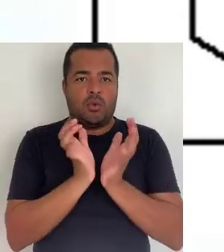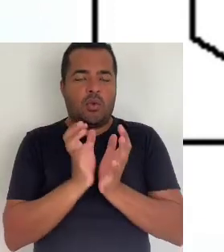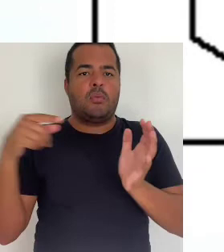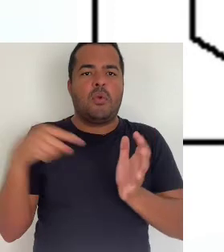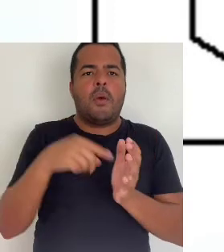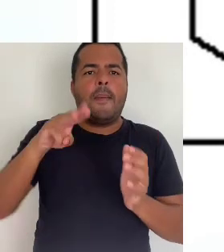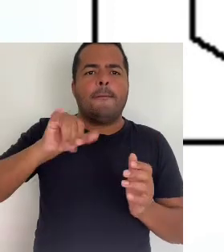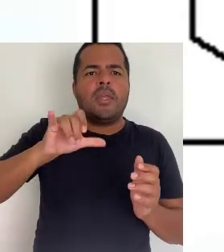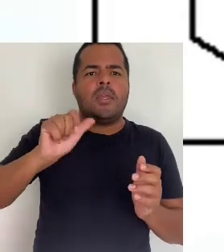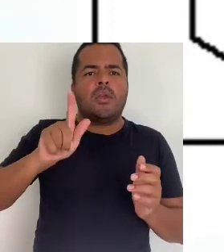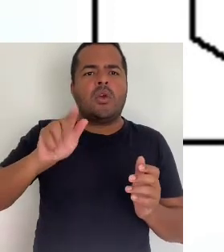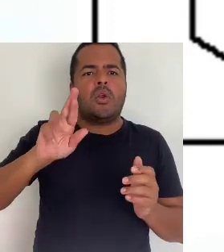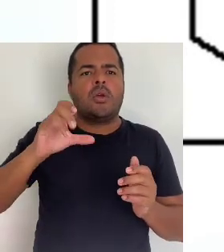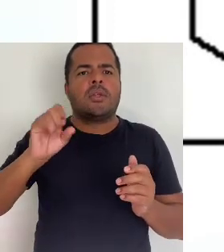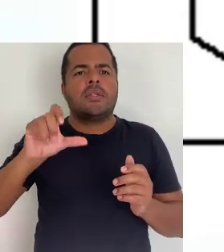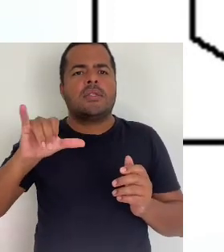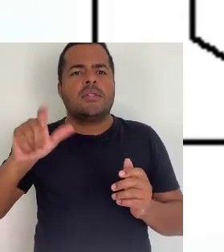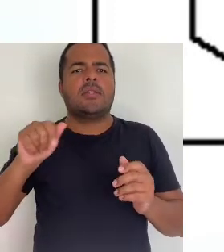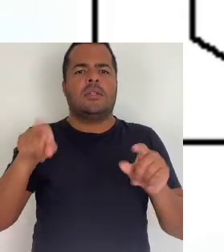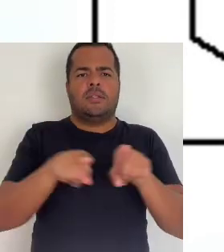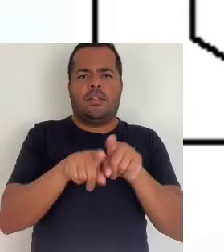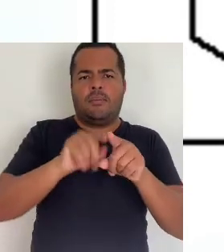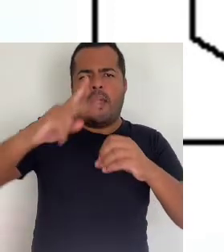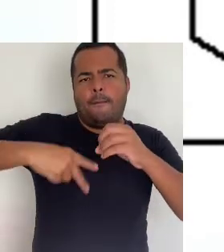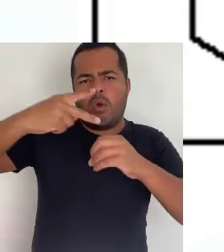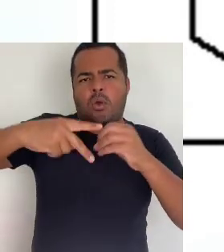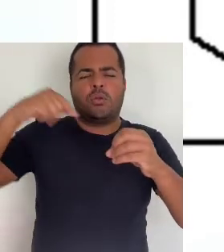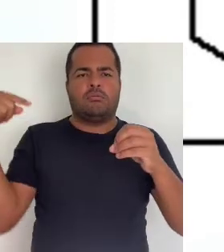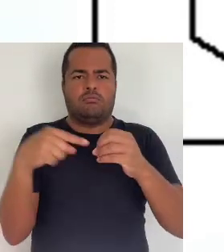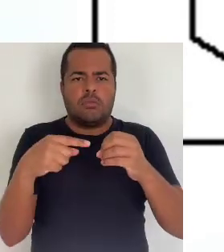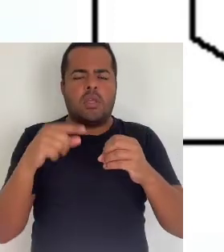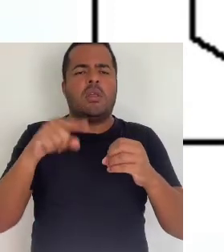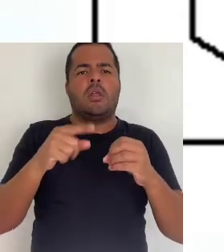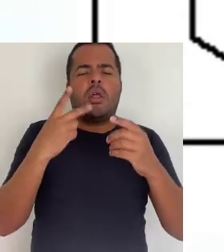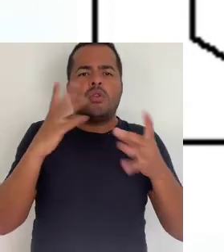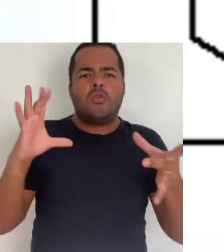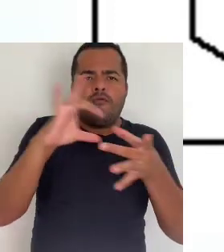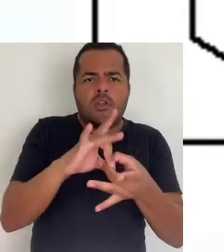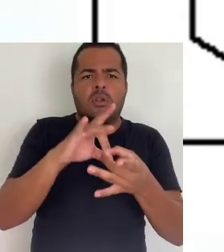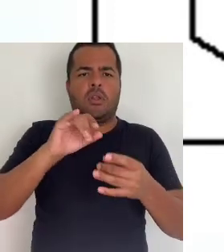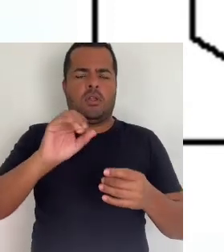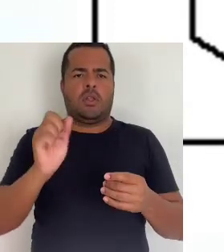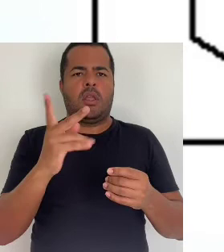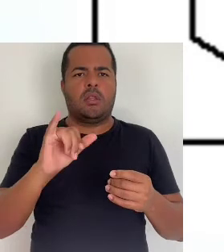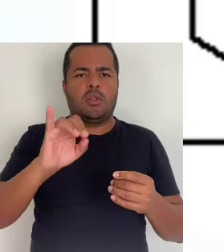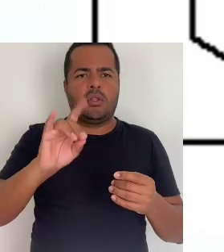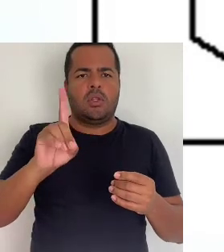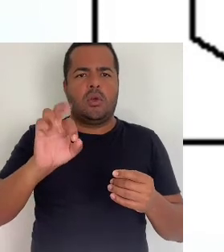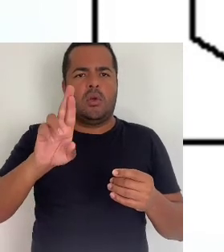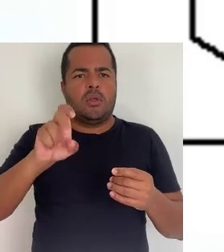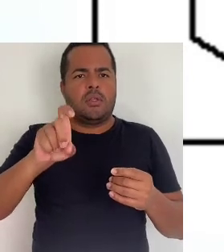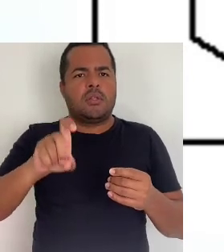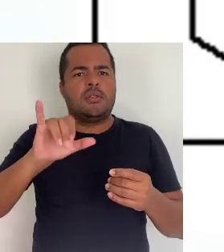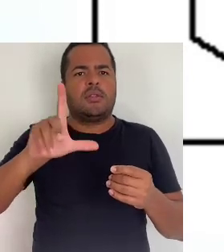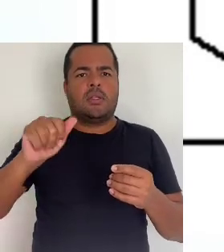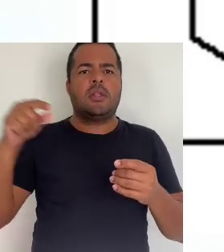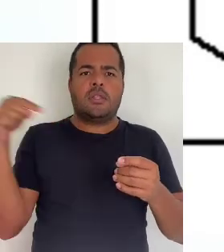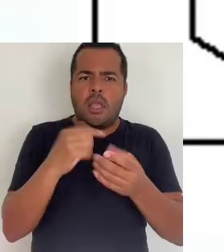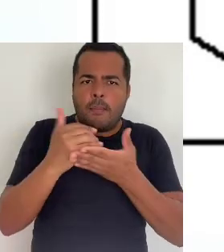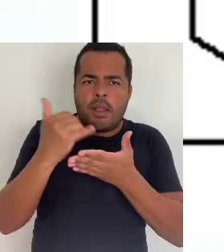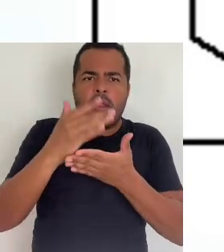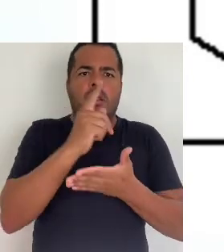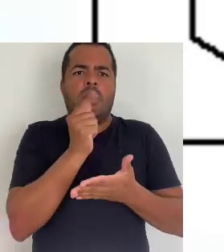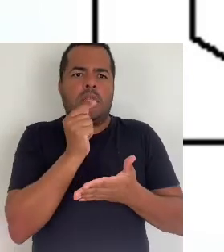de grupos como hidroxila e de prótons aí adjacentes a essa hidroxila, eu tendo